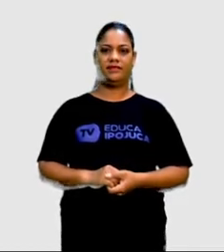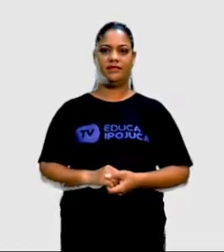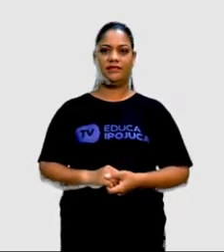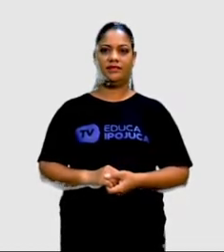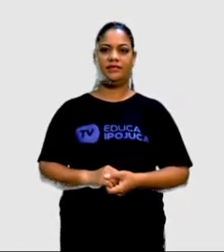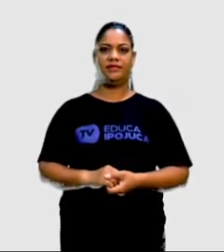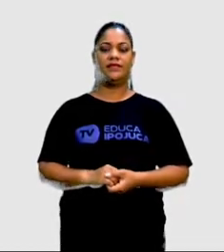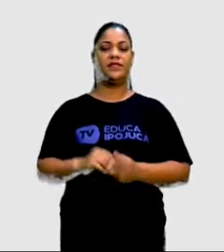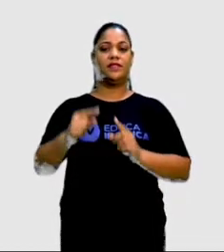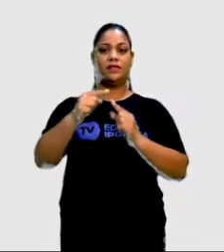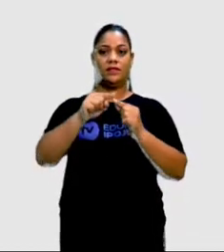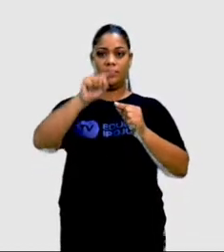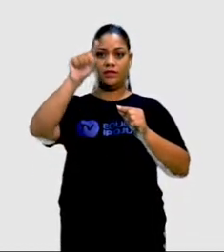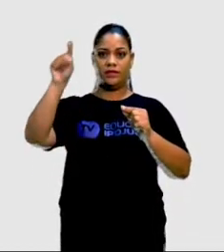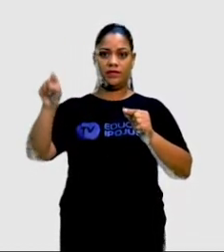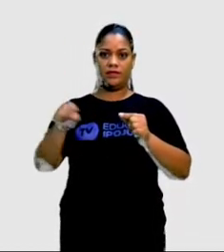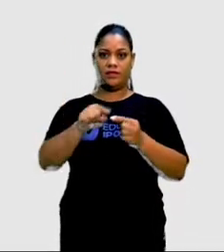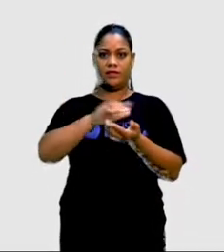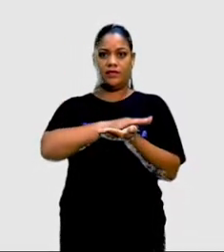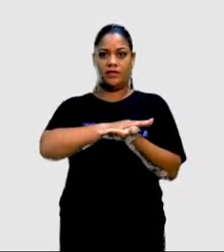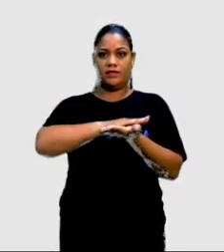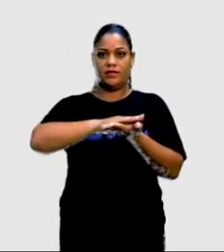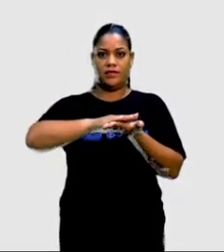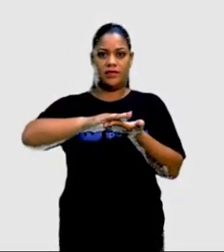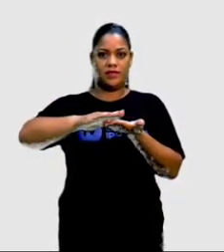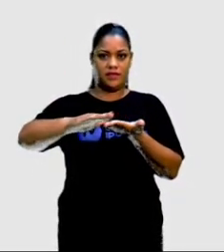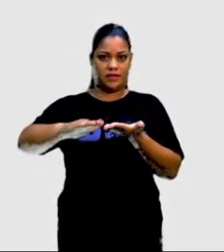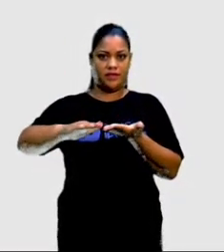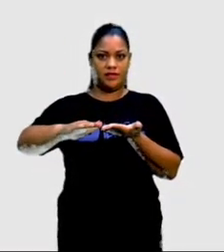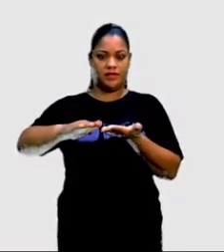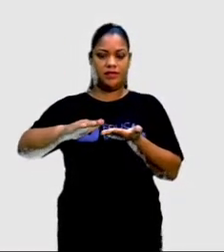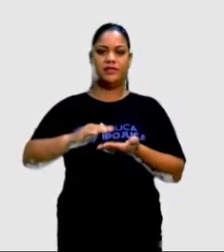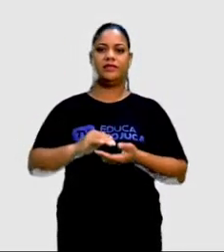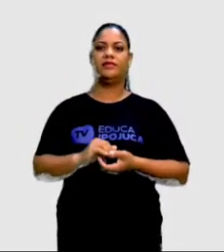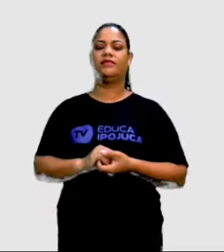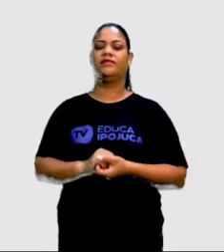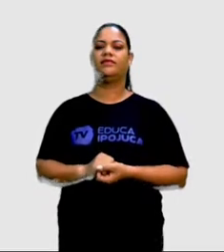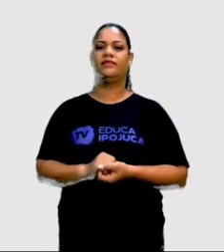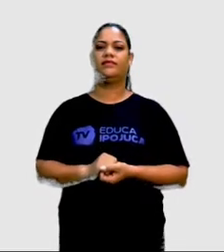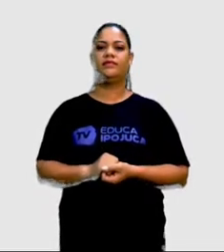O círculo é uma figura plana, delimitada por uma circunferência.